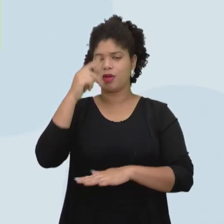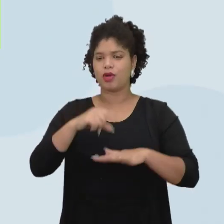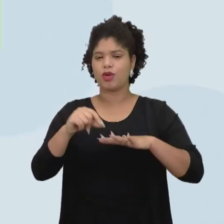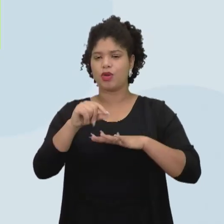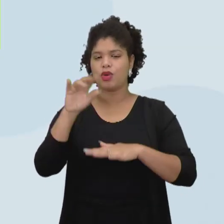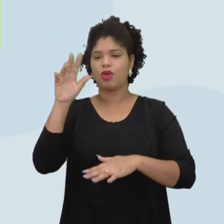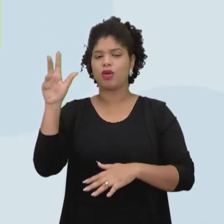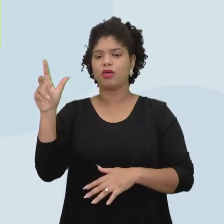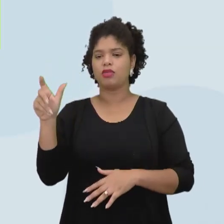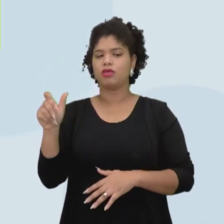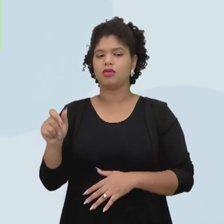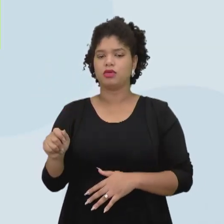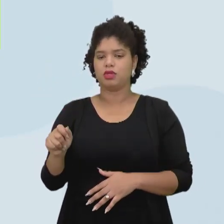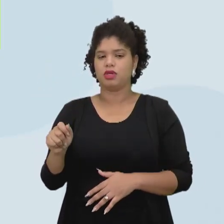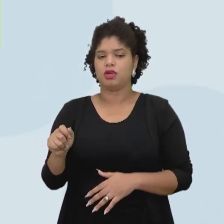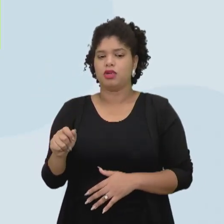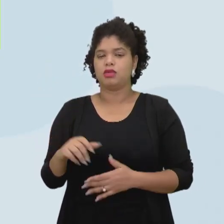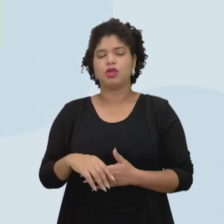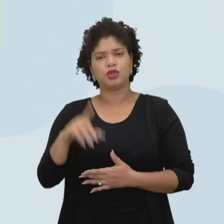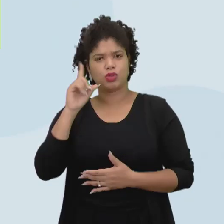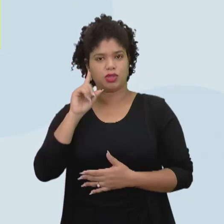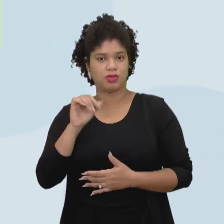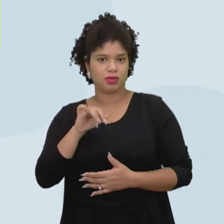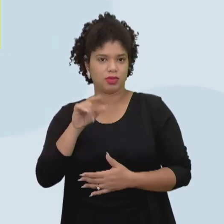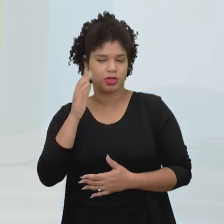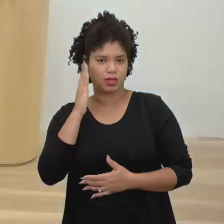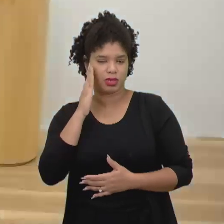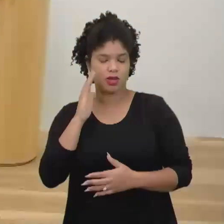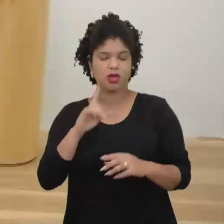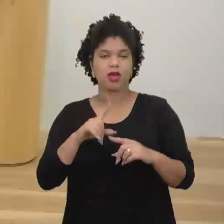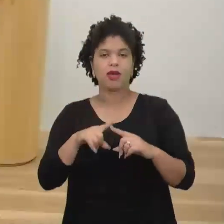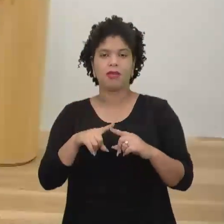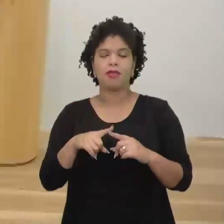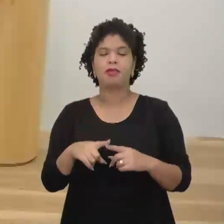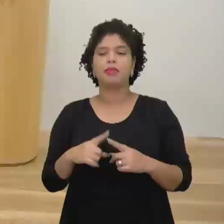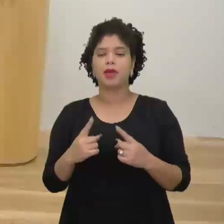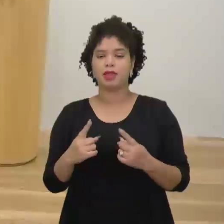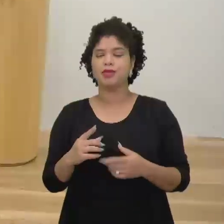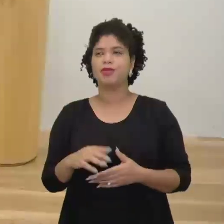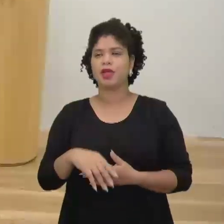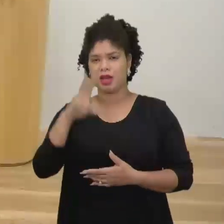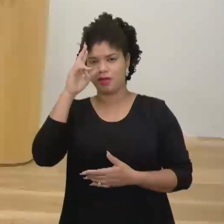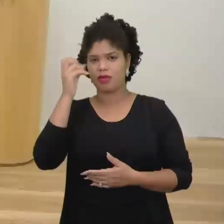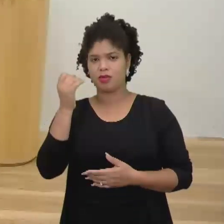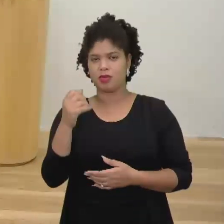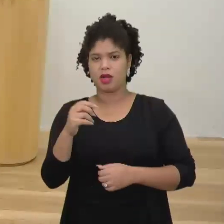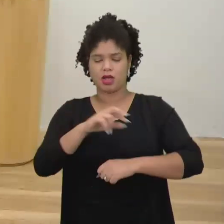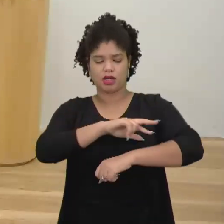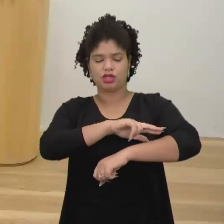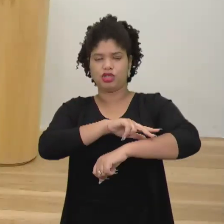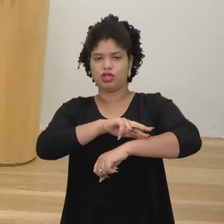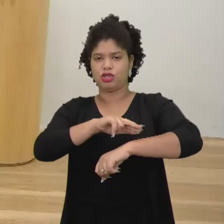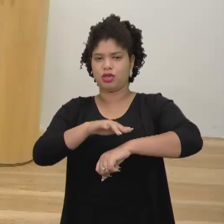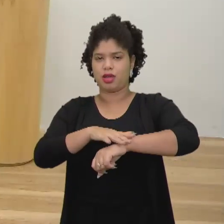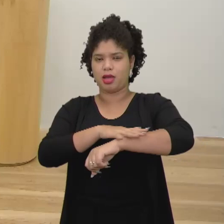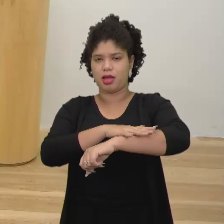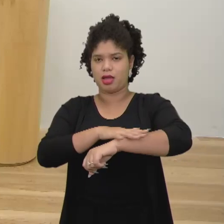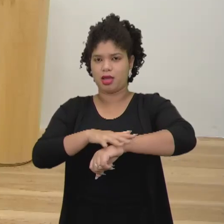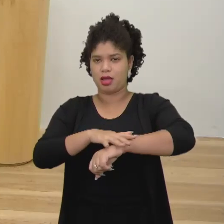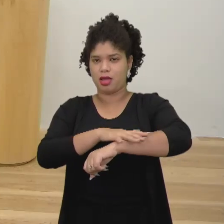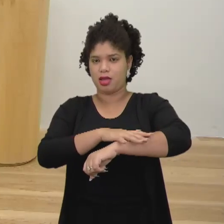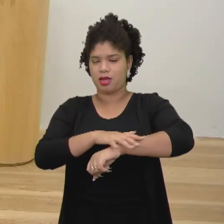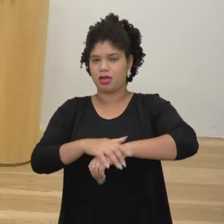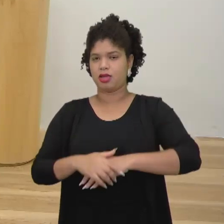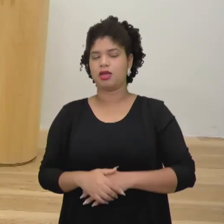africânder. E não sei se você sabe, volta aqui para mim na 2, na 1. Lembra que eu falei etnia? Uma casta? Sim, Lembra que eu falei uma casta, casta, uma